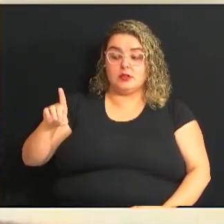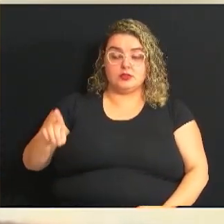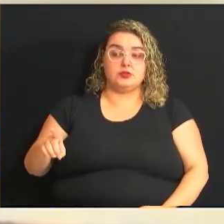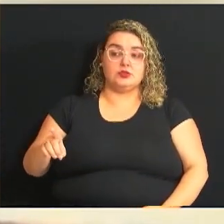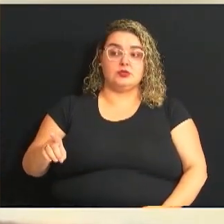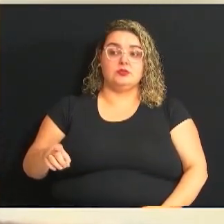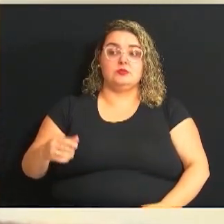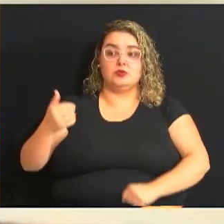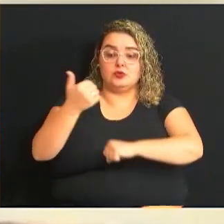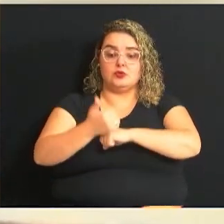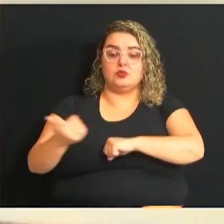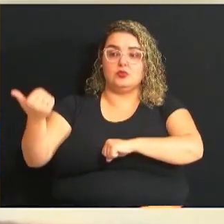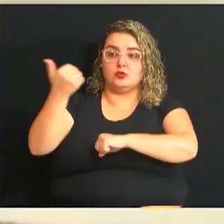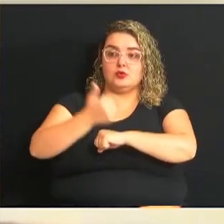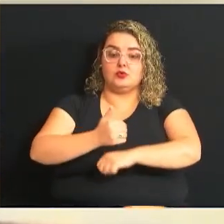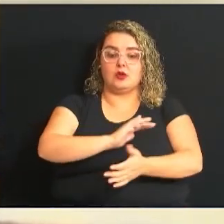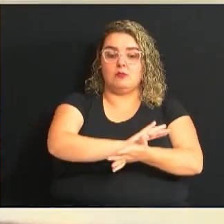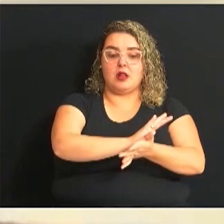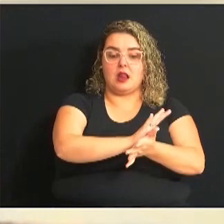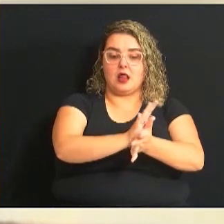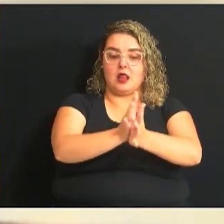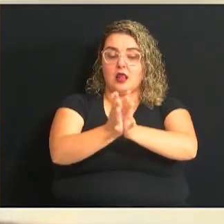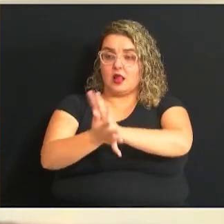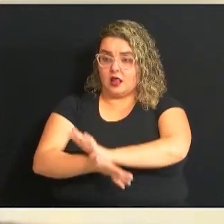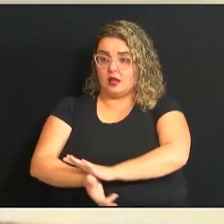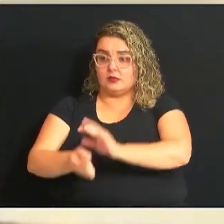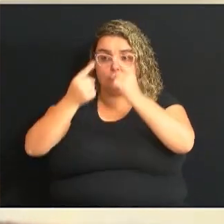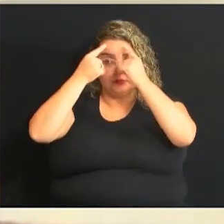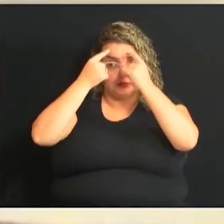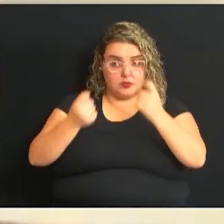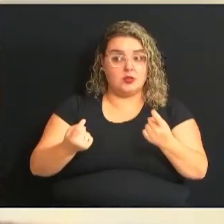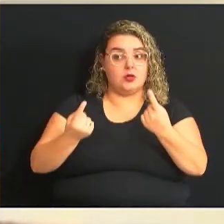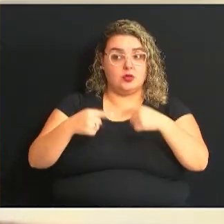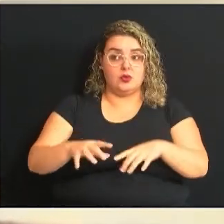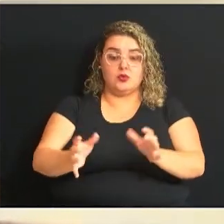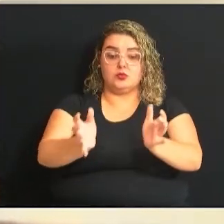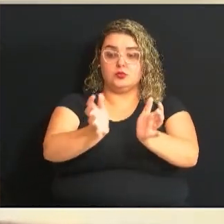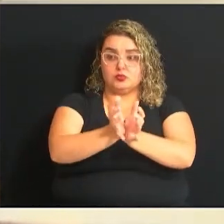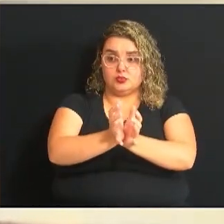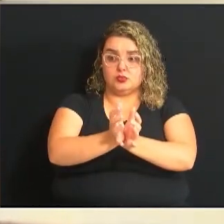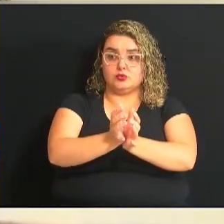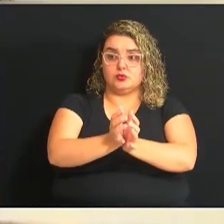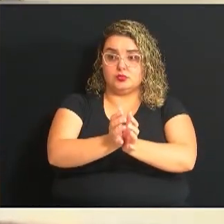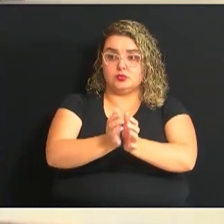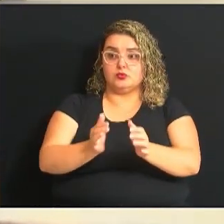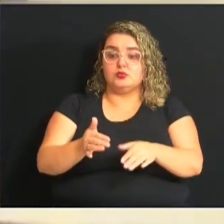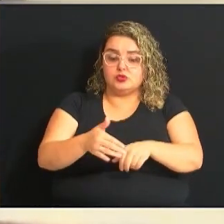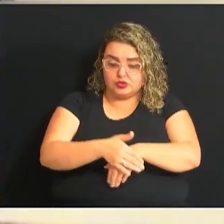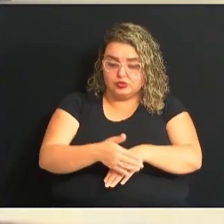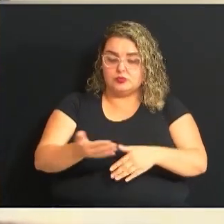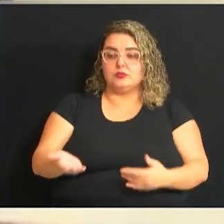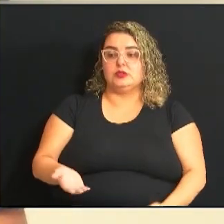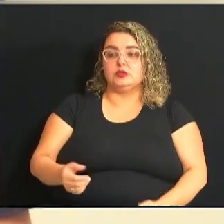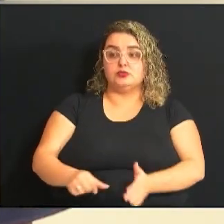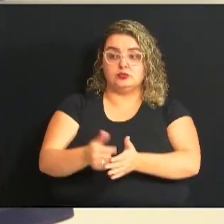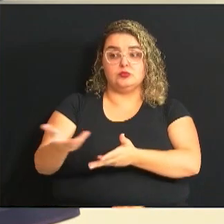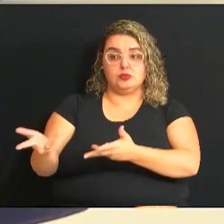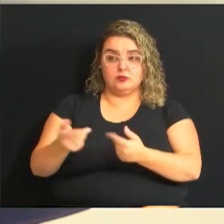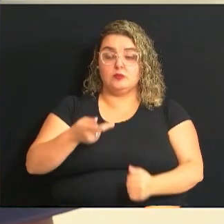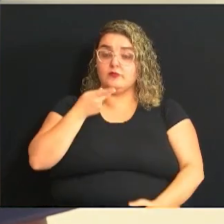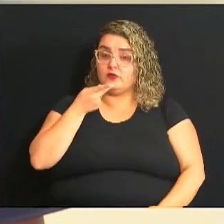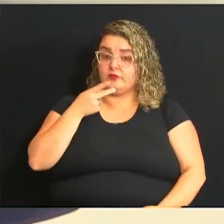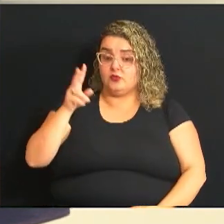que prega o golpismo, o extermínio e a violência contra grupos subalternizados. O